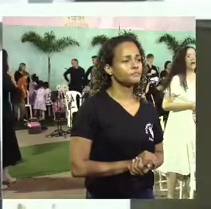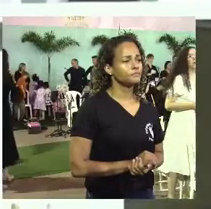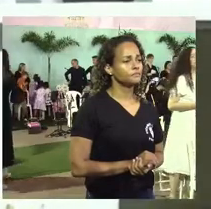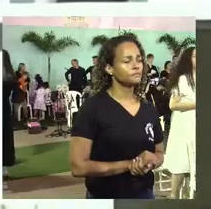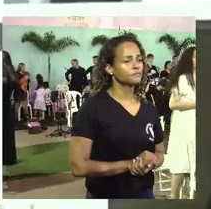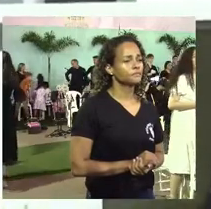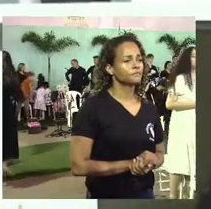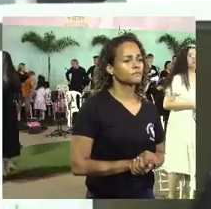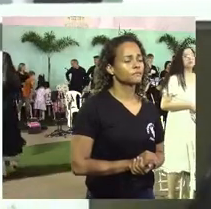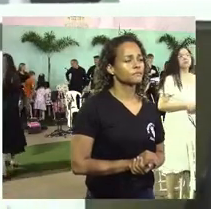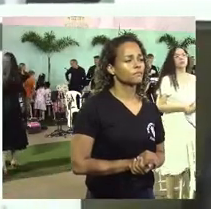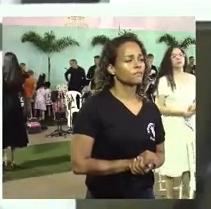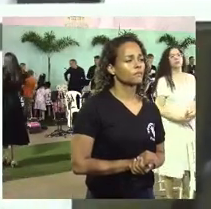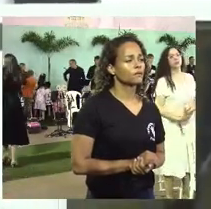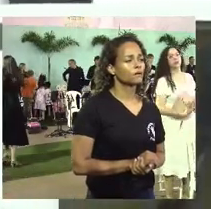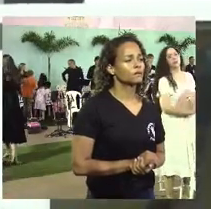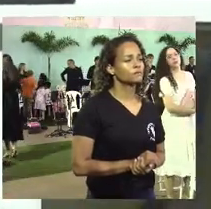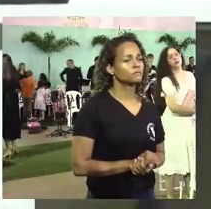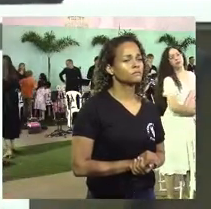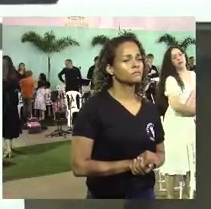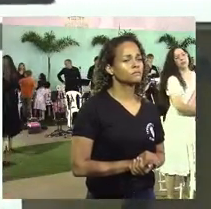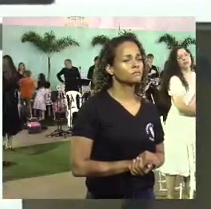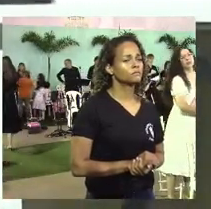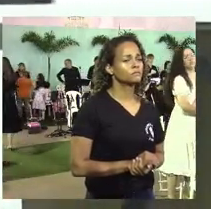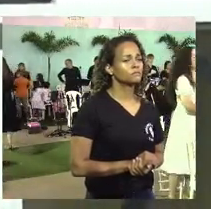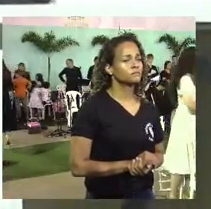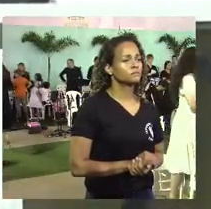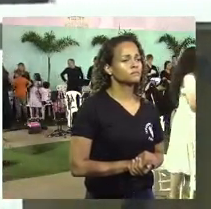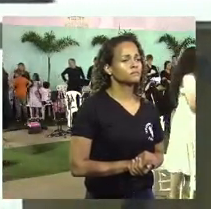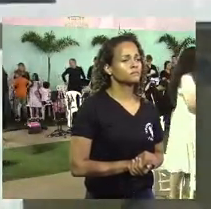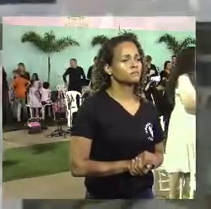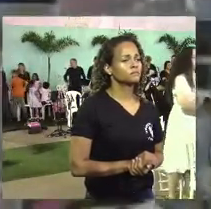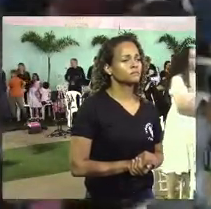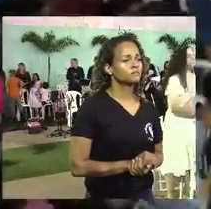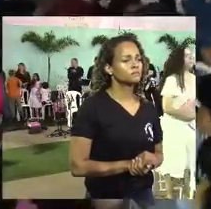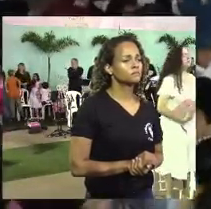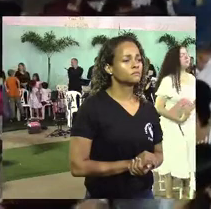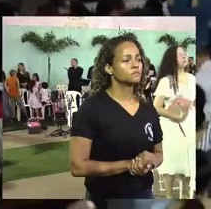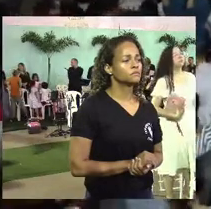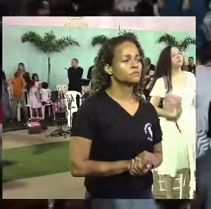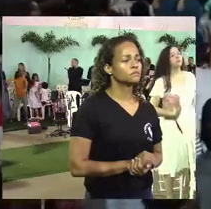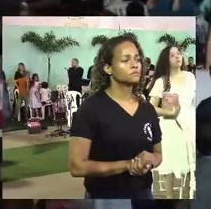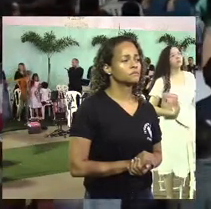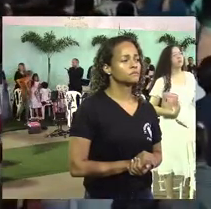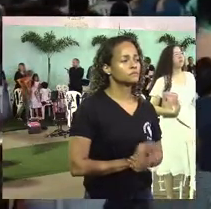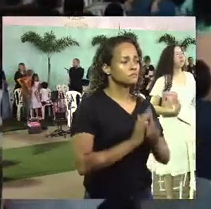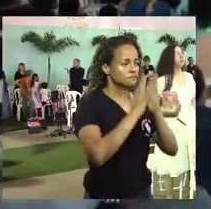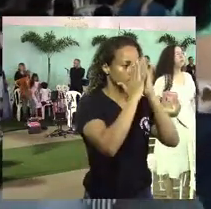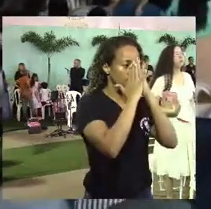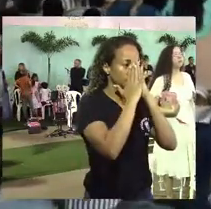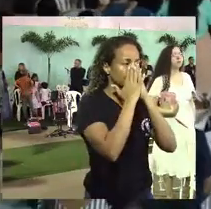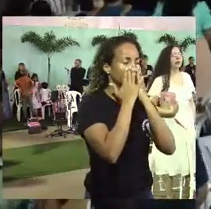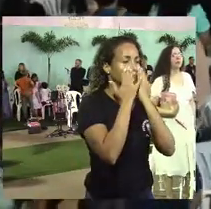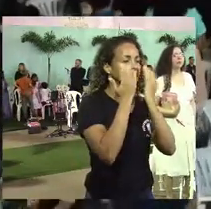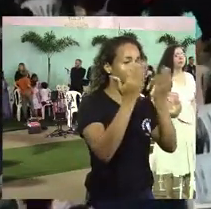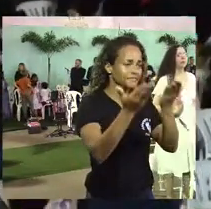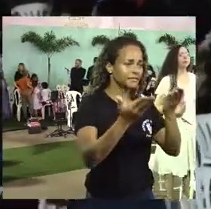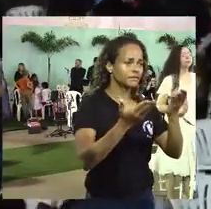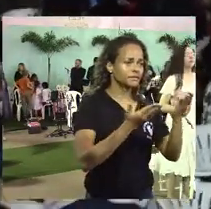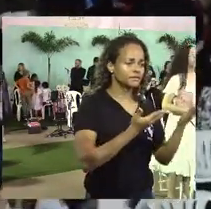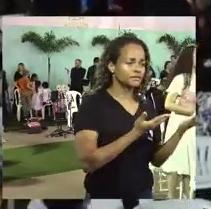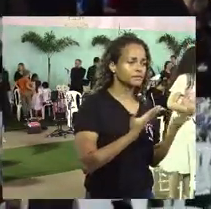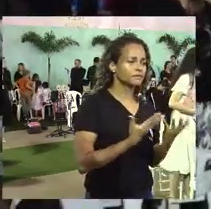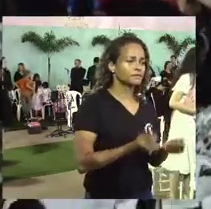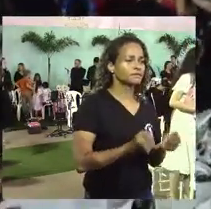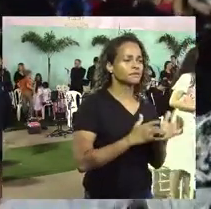larga as vidas em nome de Jesus então você pode se aproximando Venha já tem que uma alma para Jesus Cadê